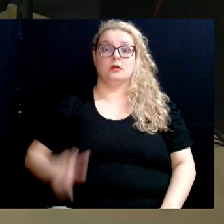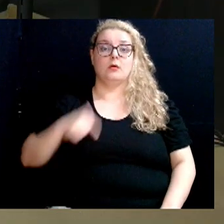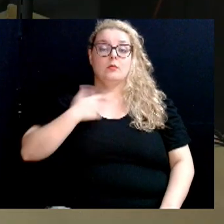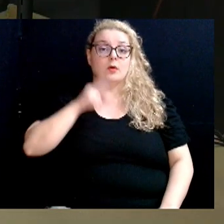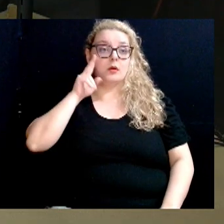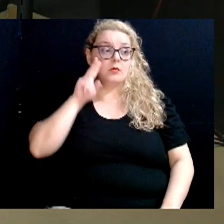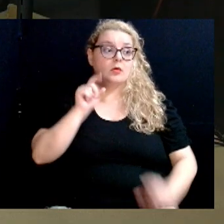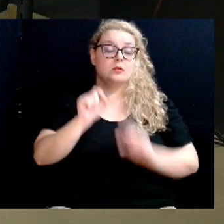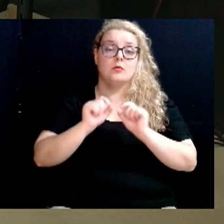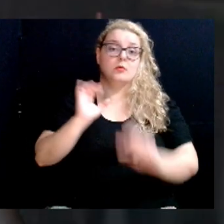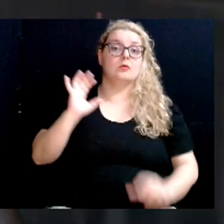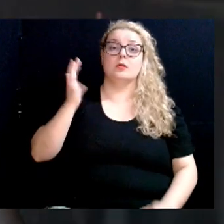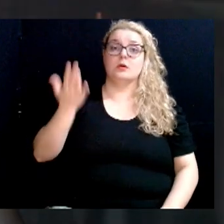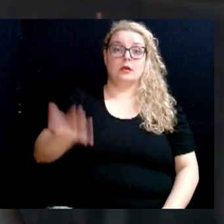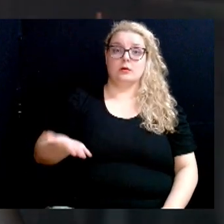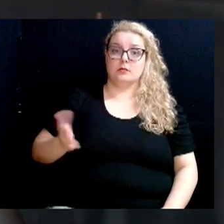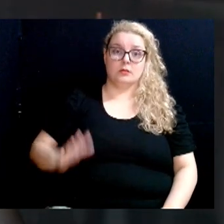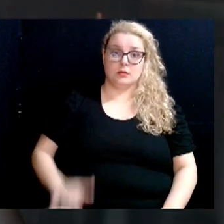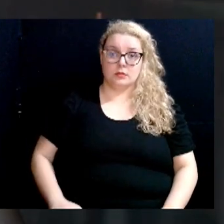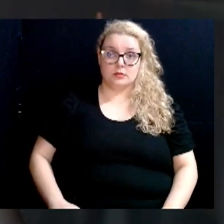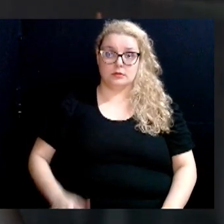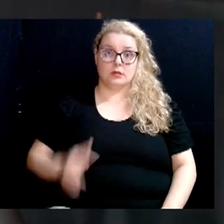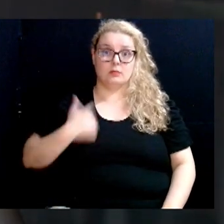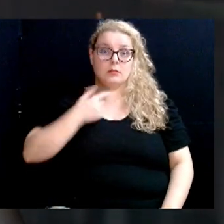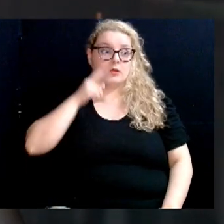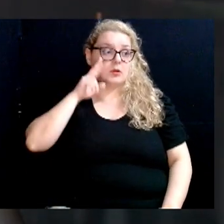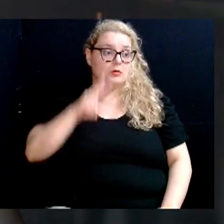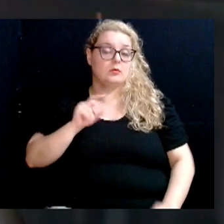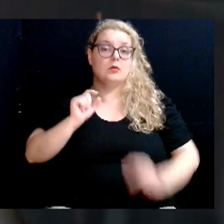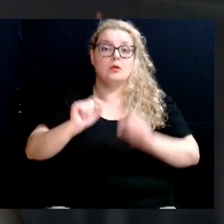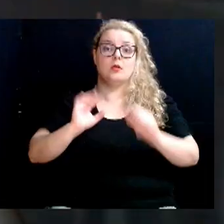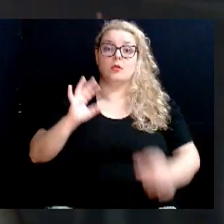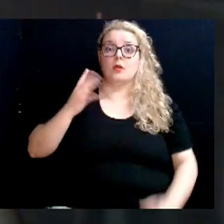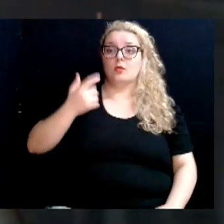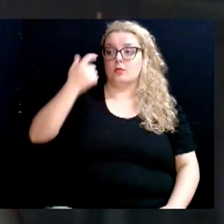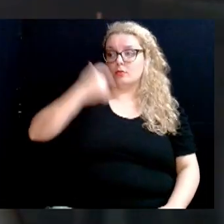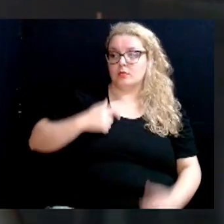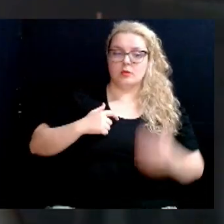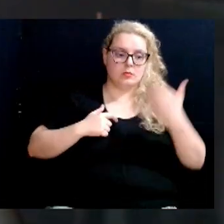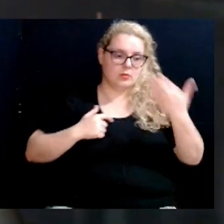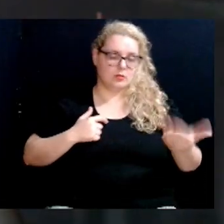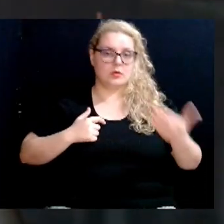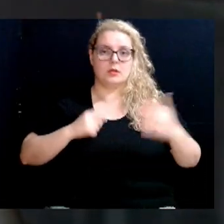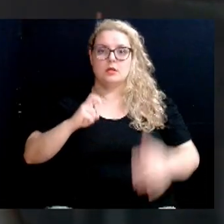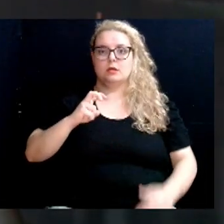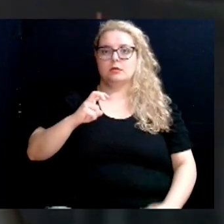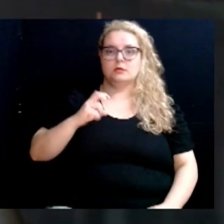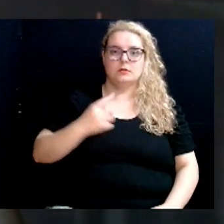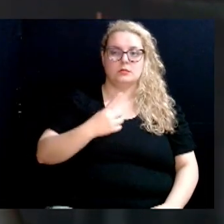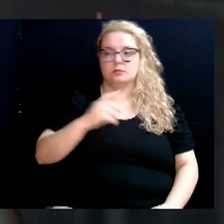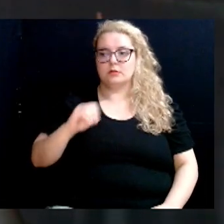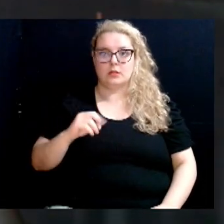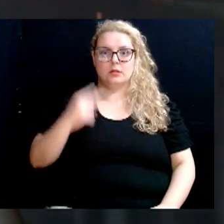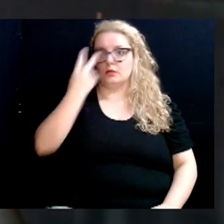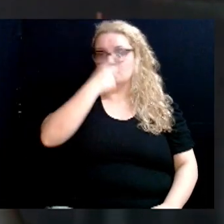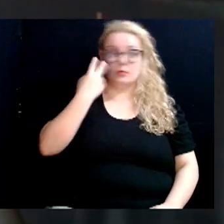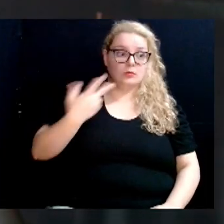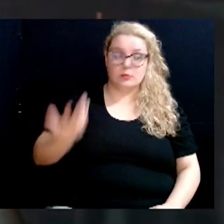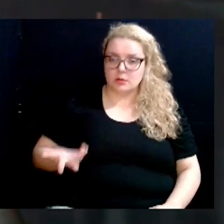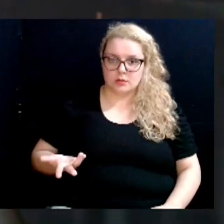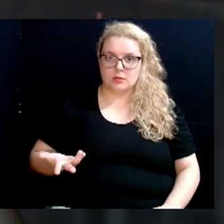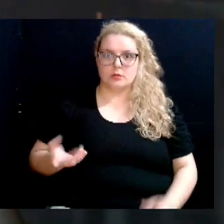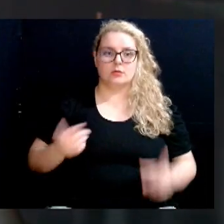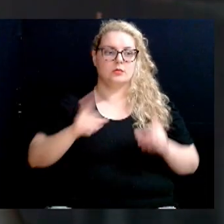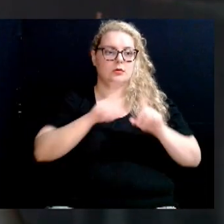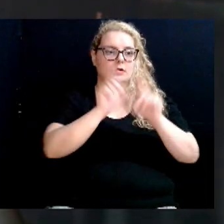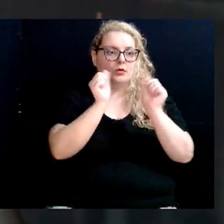acontece. Pra gente ver o que acontece quando eu e você temos 5 horas, 10 horas, 2 horas, que seja, juntos. Vai